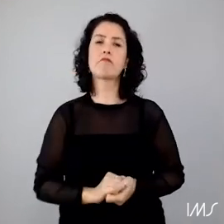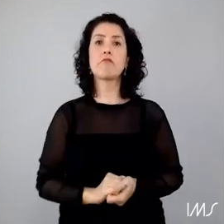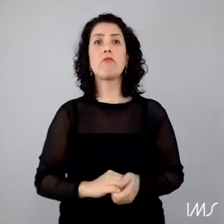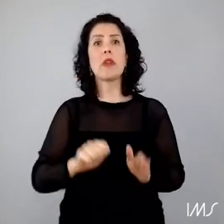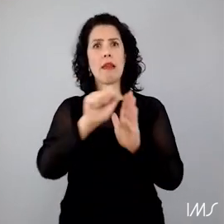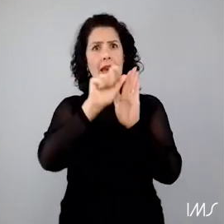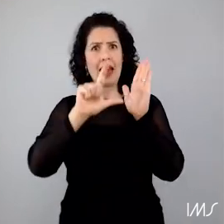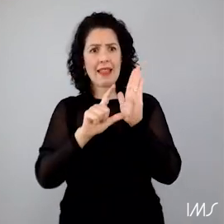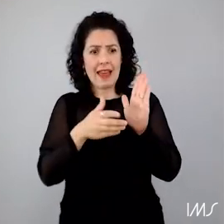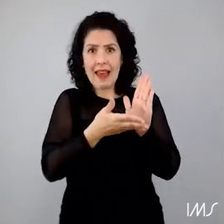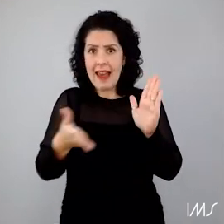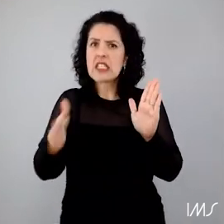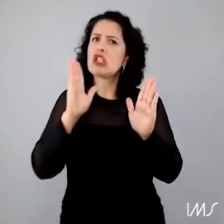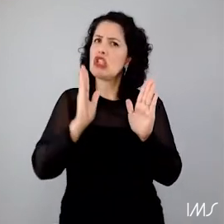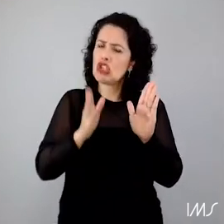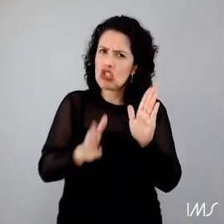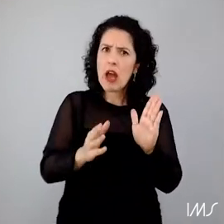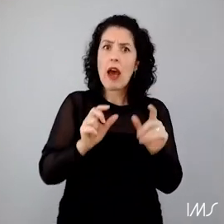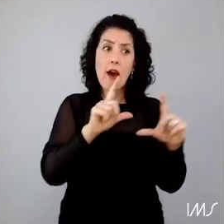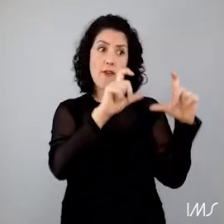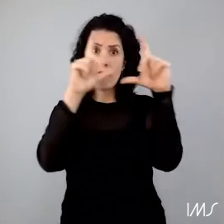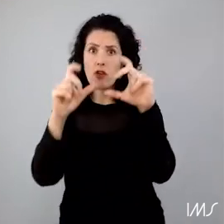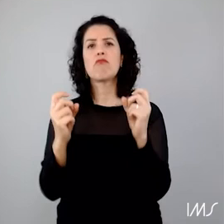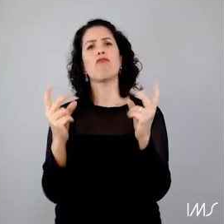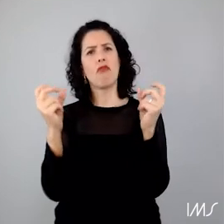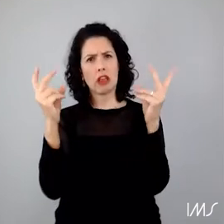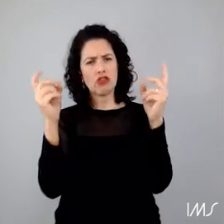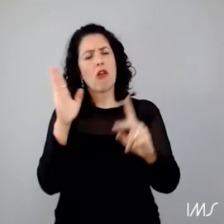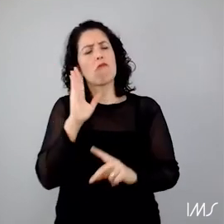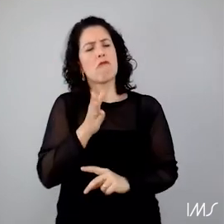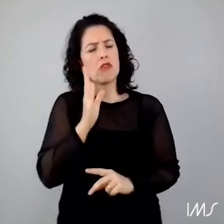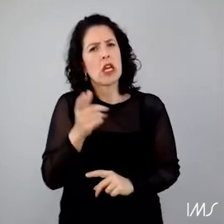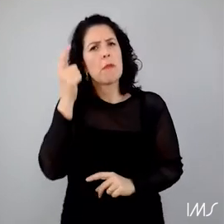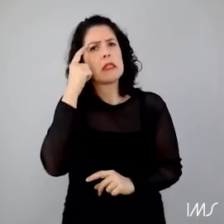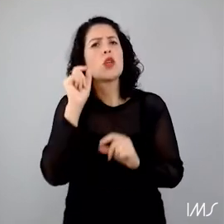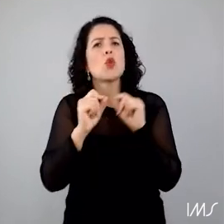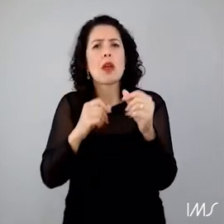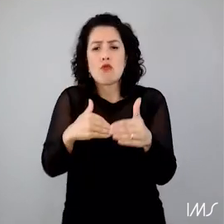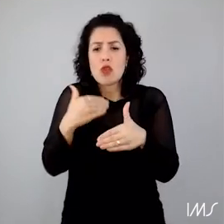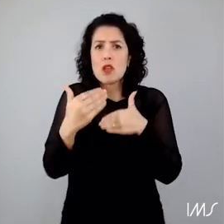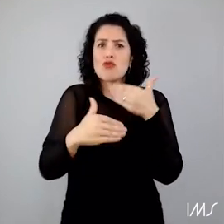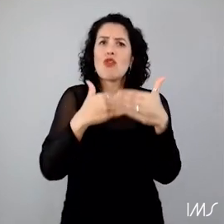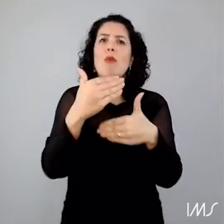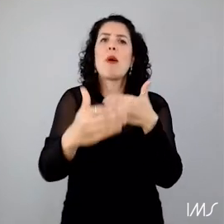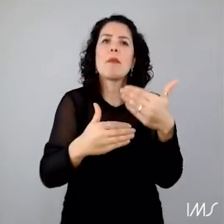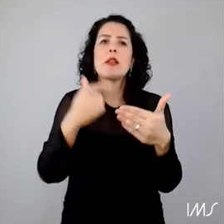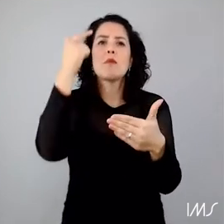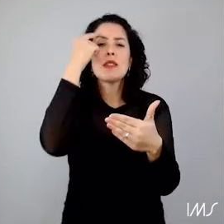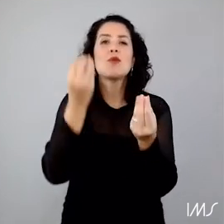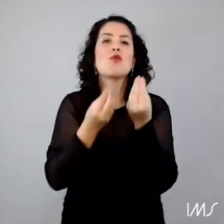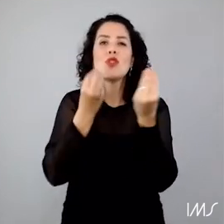década, e por incrível que pareça, já se vendiam fotos, sendo esse, na minha opinião, um desdobramento